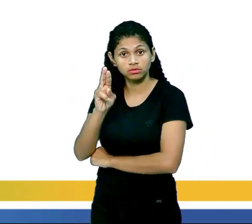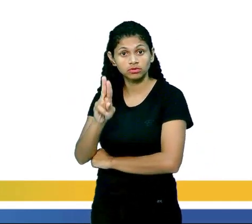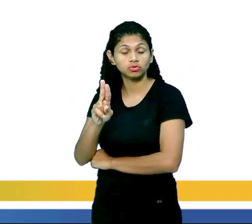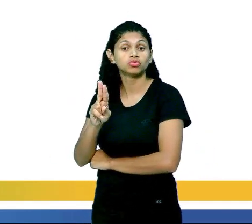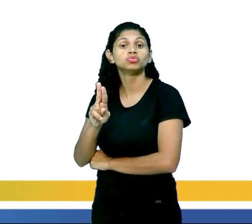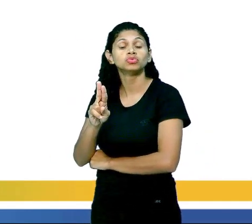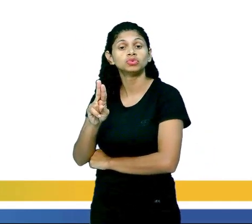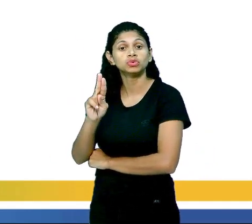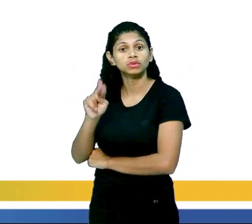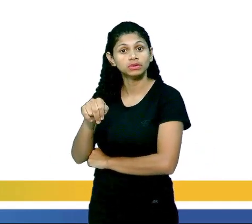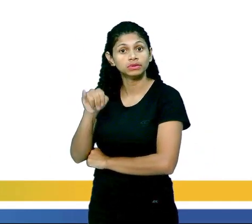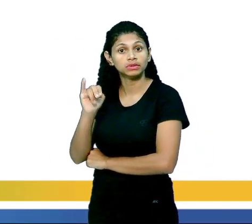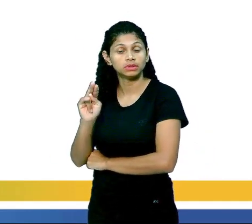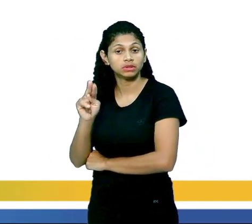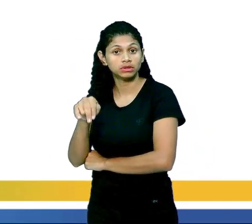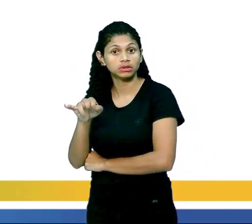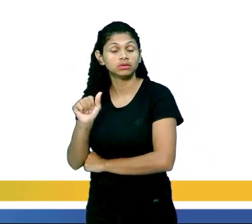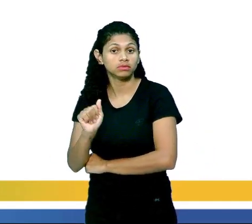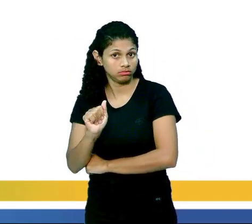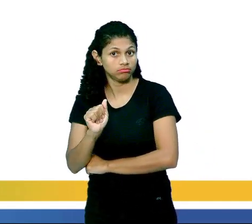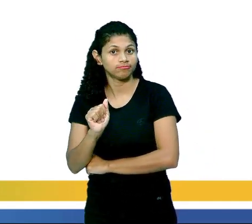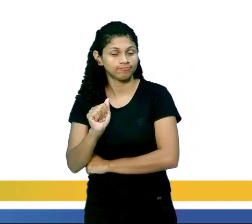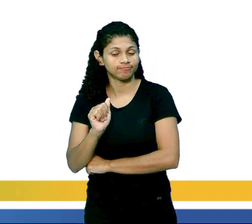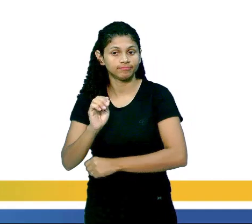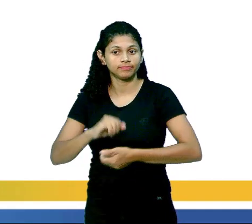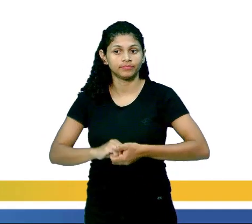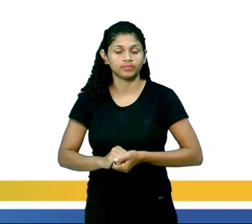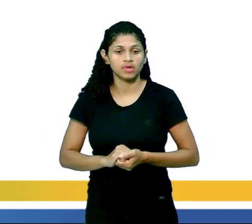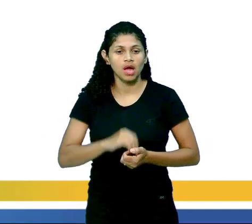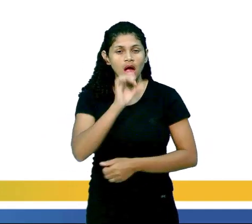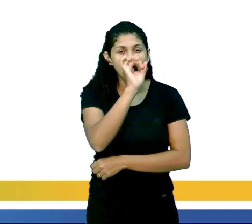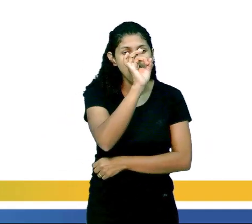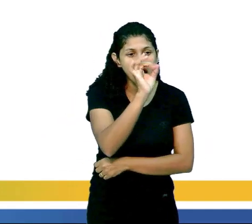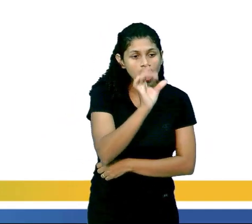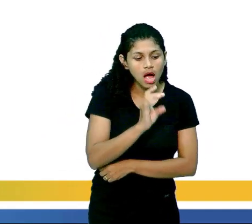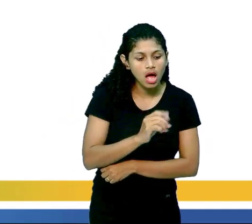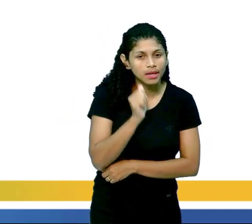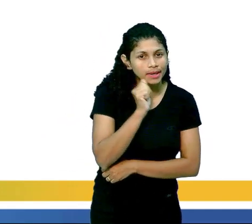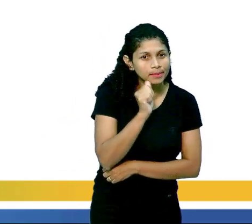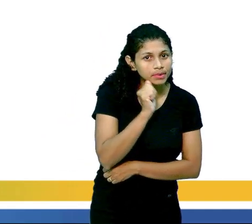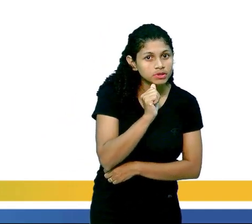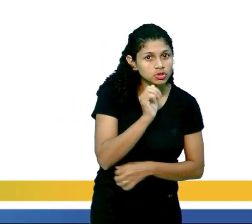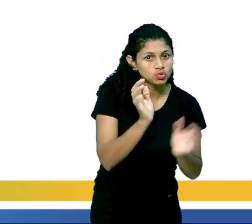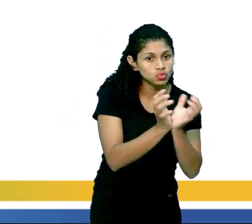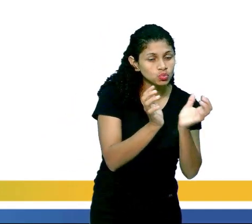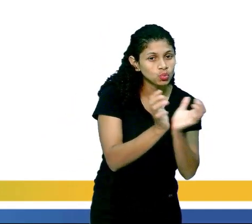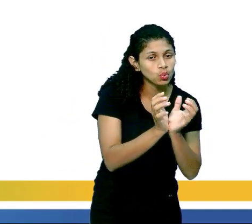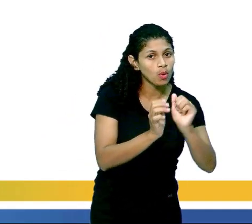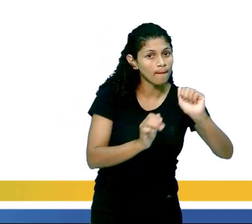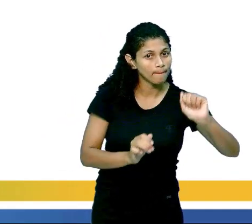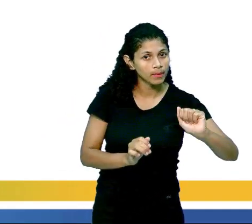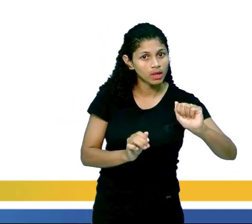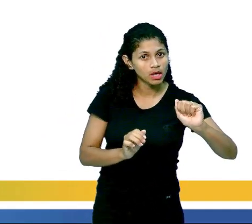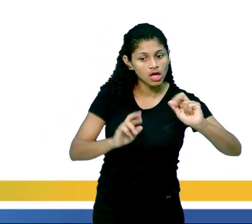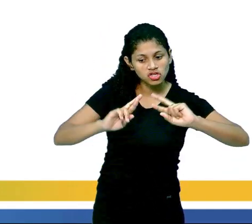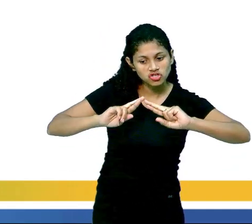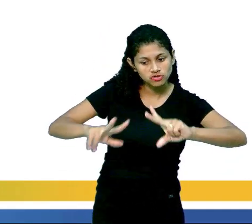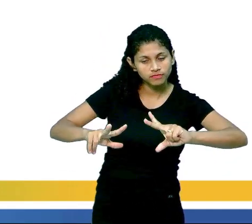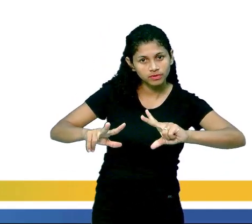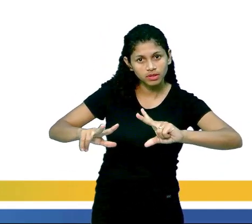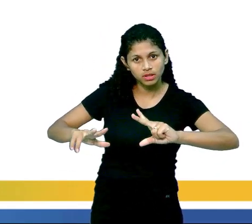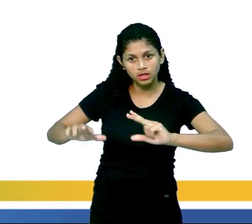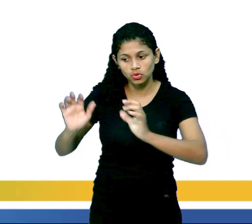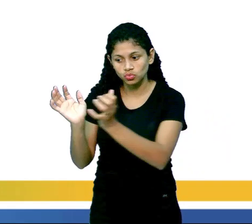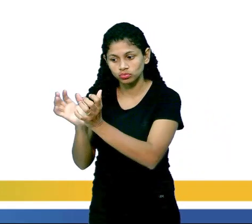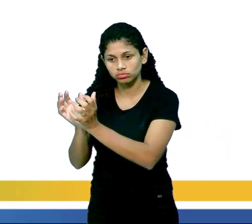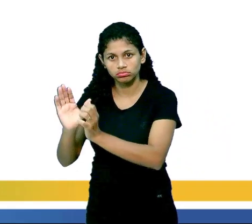Como cada menina do conjunto A está associado a um menino diferente do conjunto B,